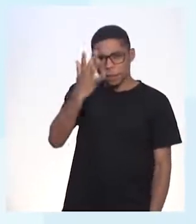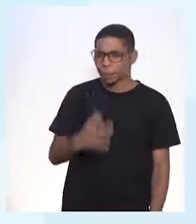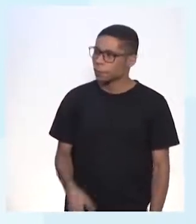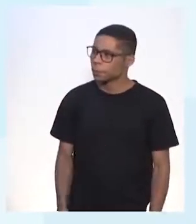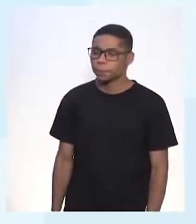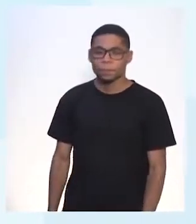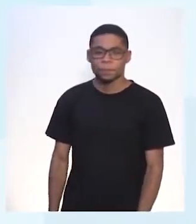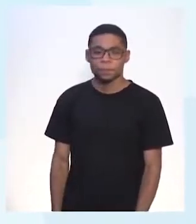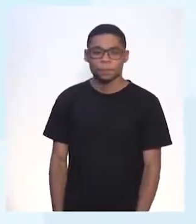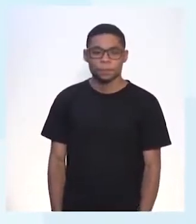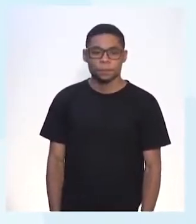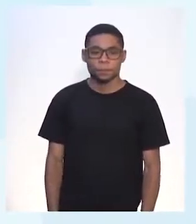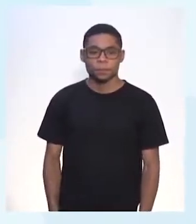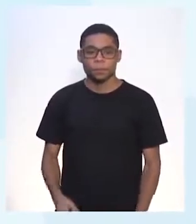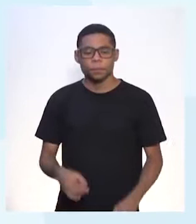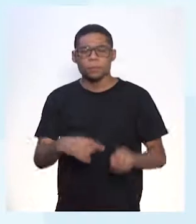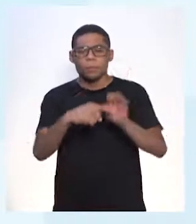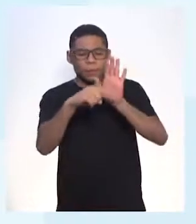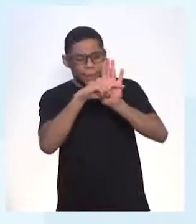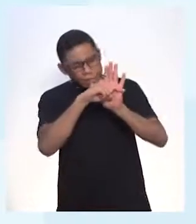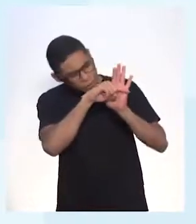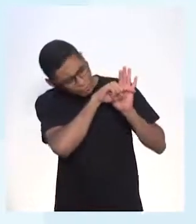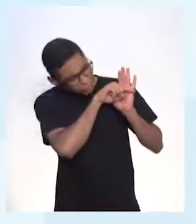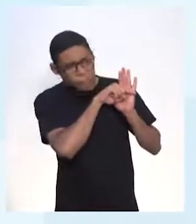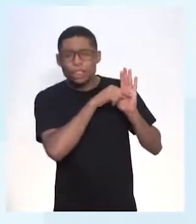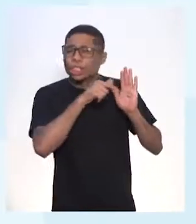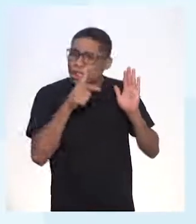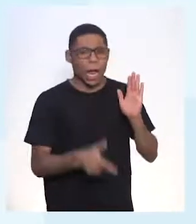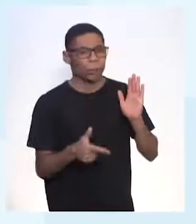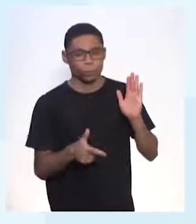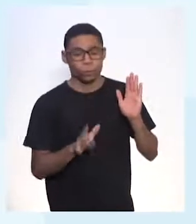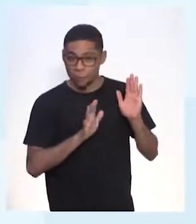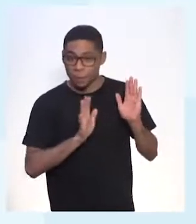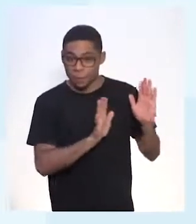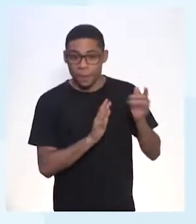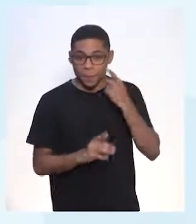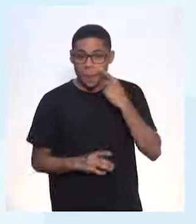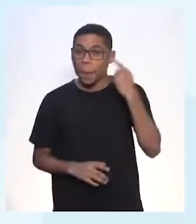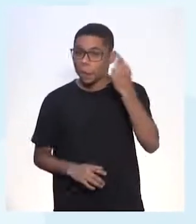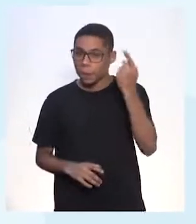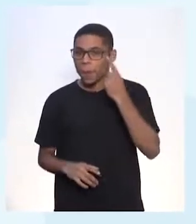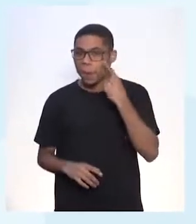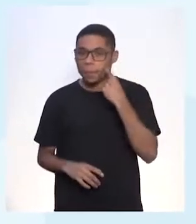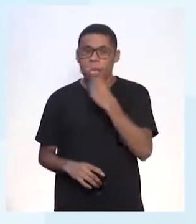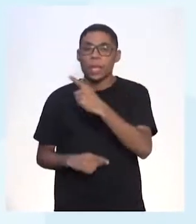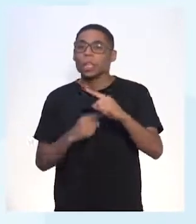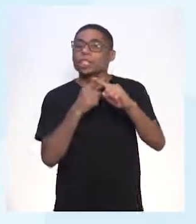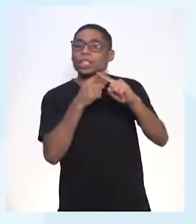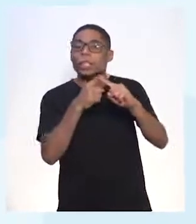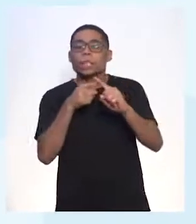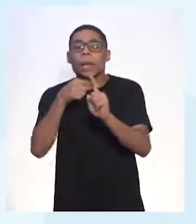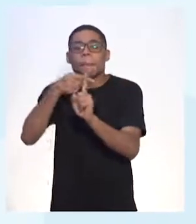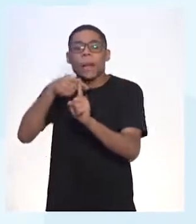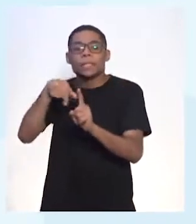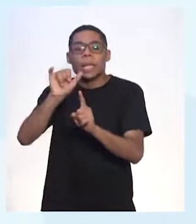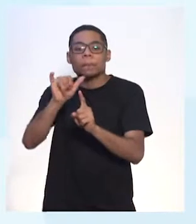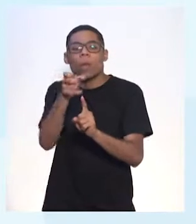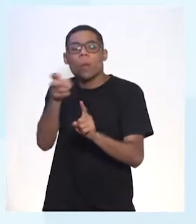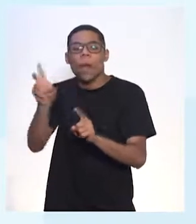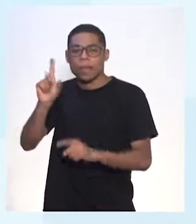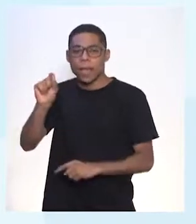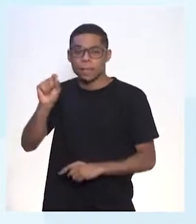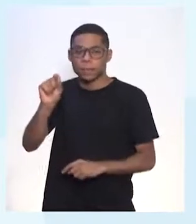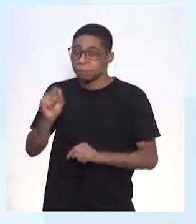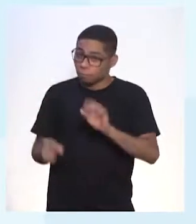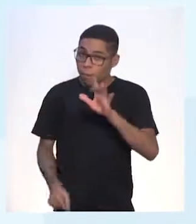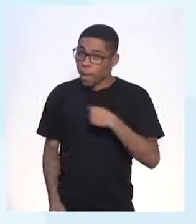negativo também. É, eu também. Negativo dá muito trabalho. Então, eu vou pegar a primeira. Na primeira, é x mais y é igual a 10. Eu